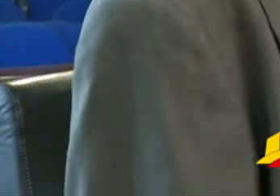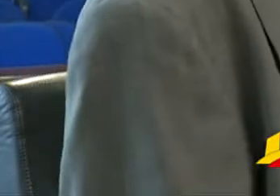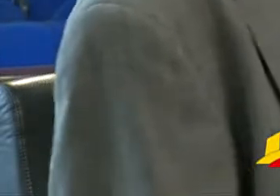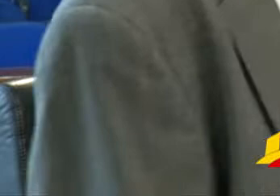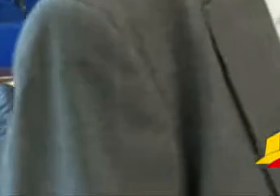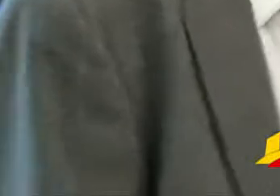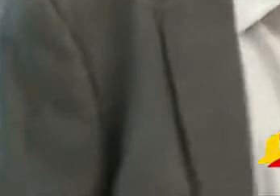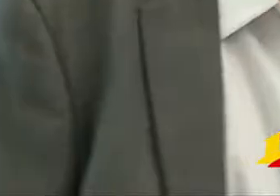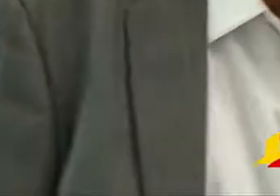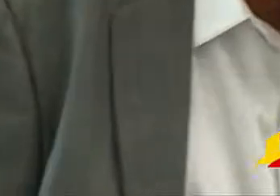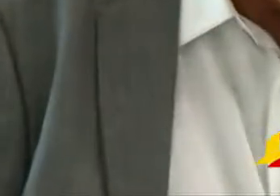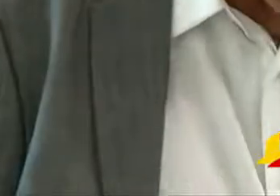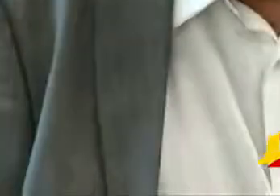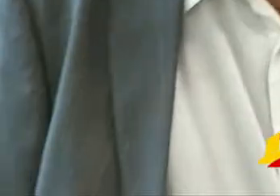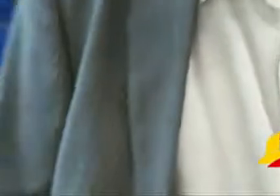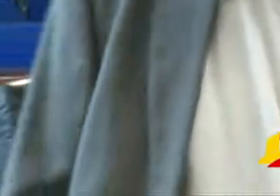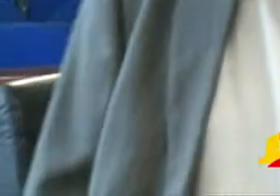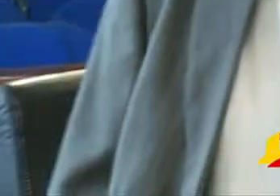que